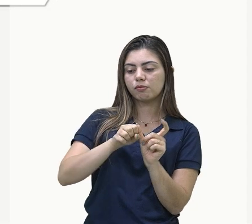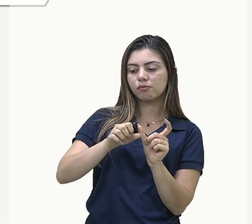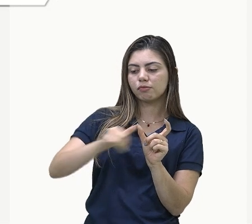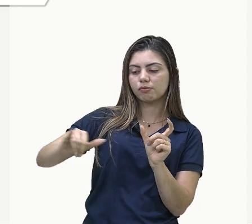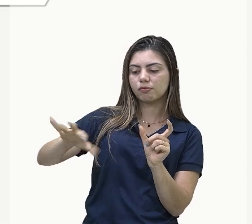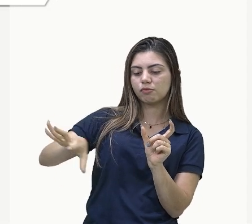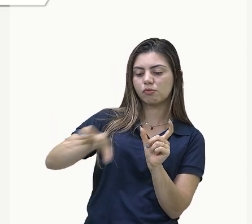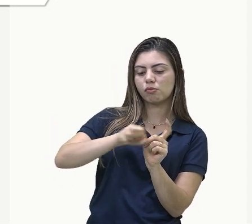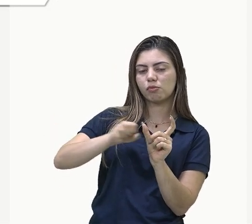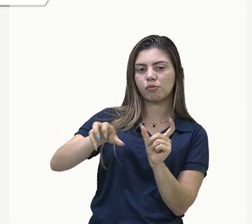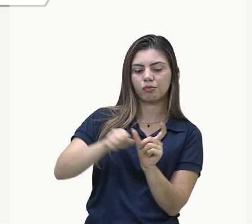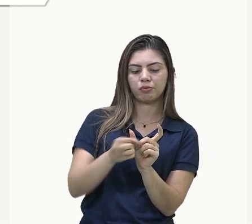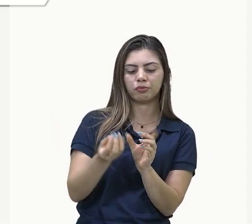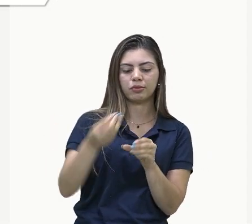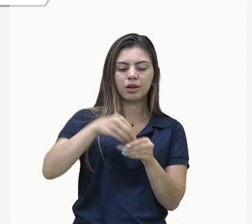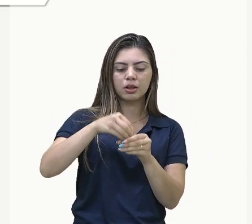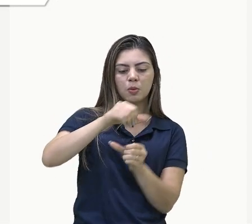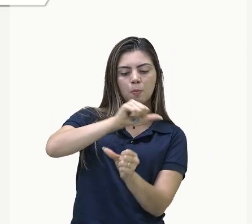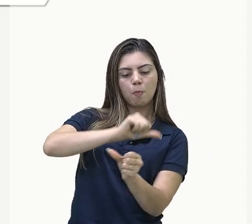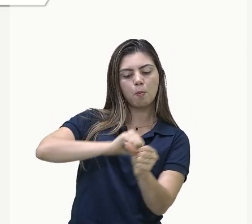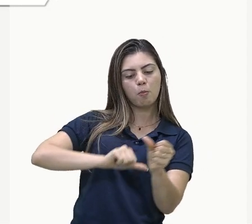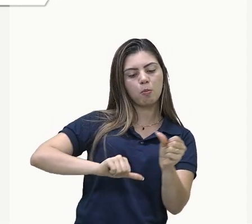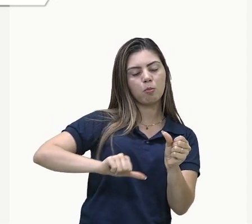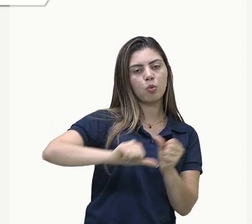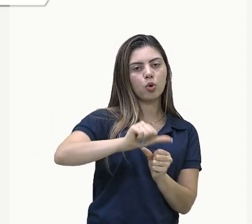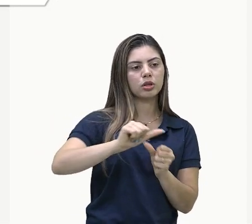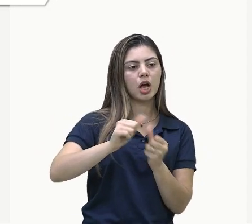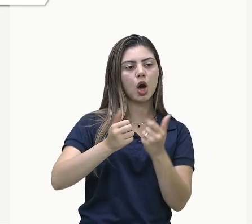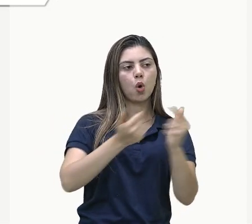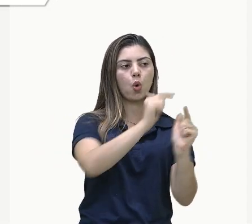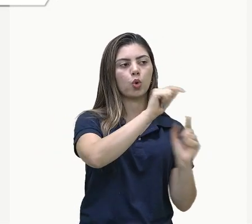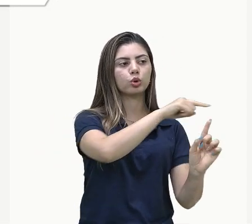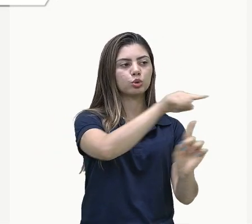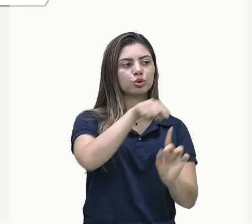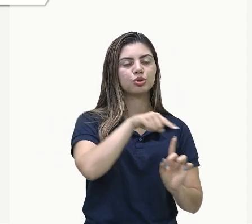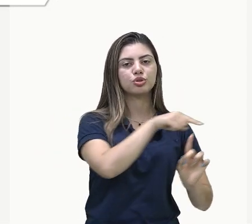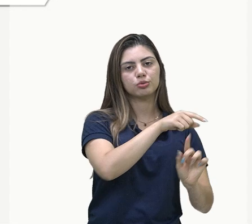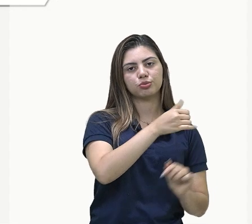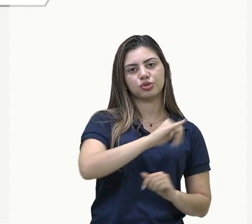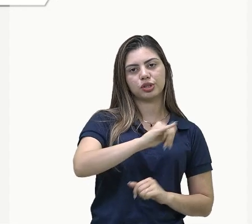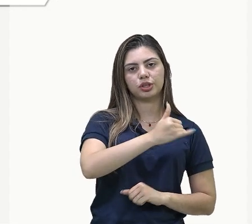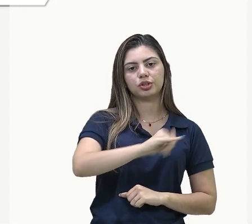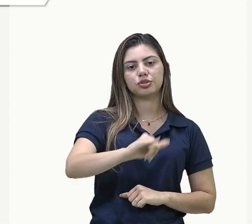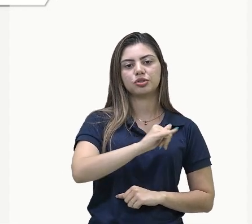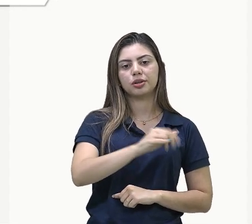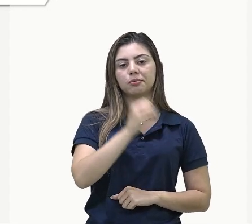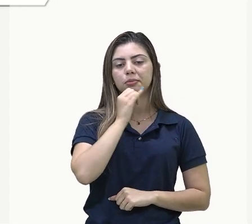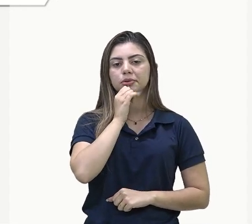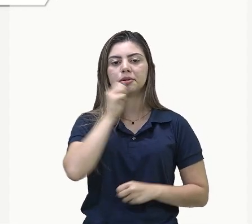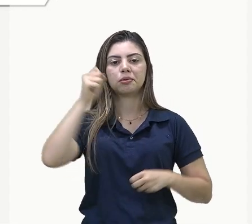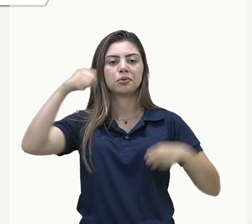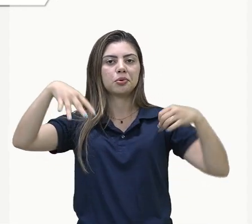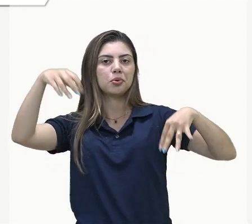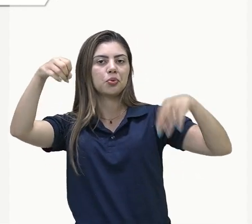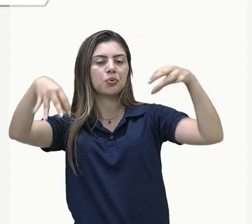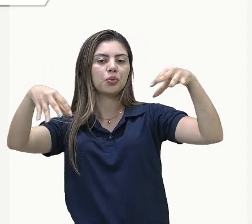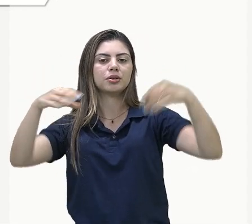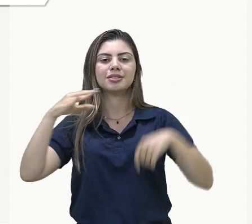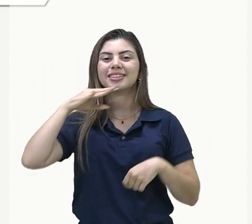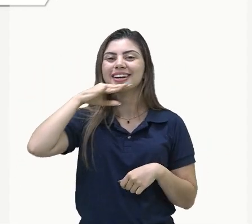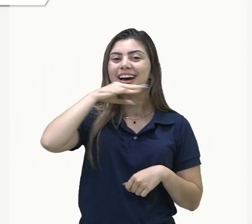elétrica em outras formas úteis de energia, como luz, calor